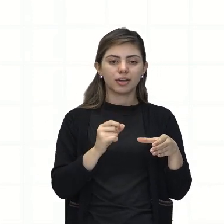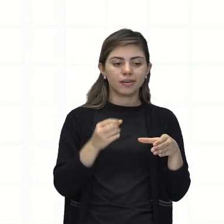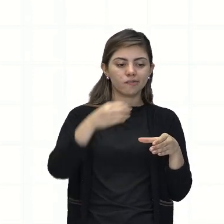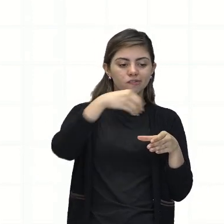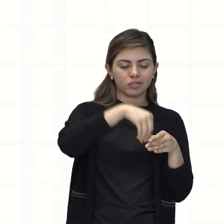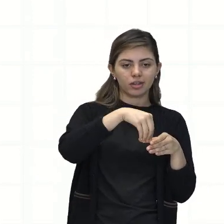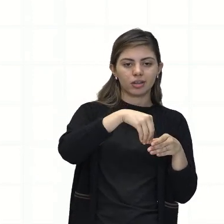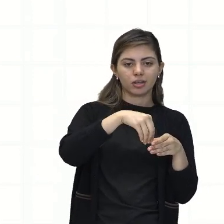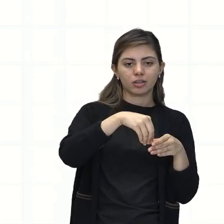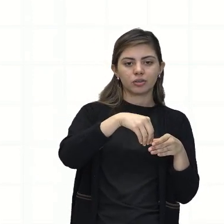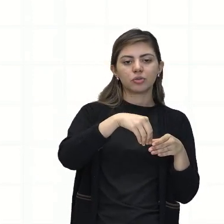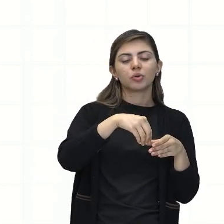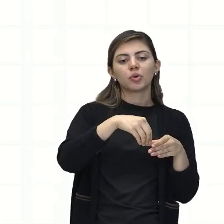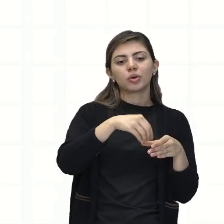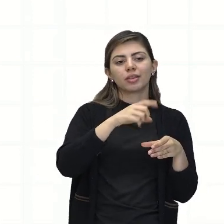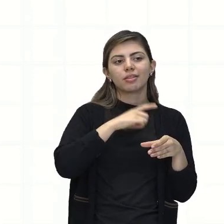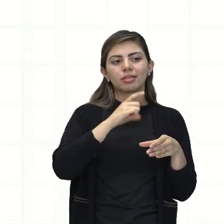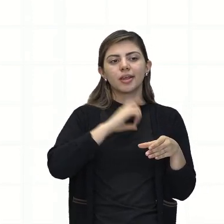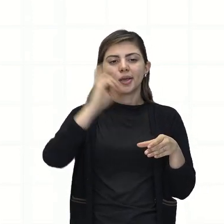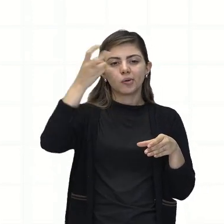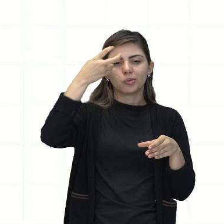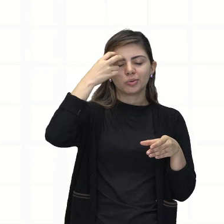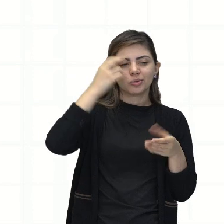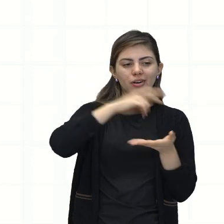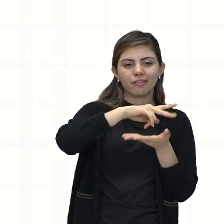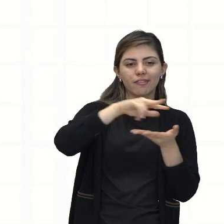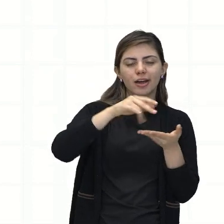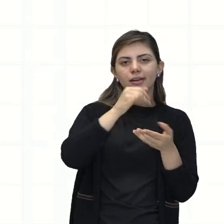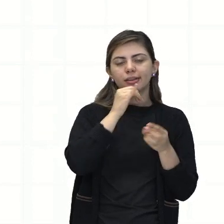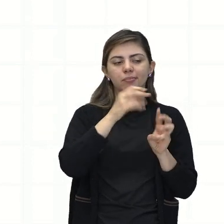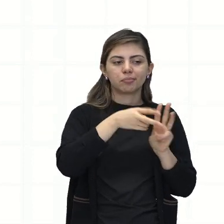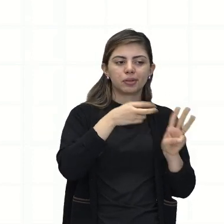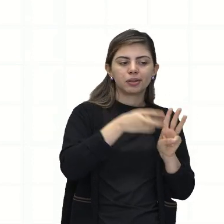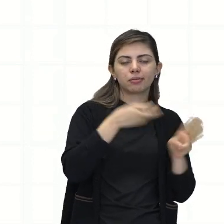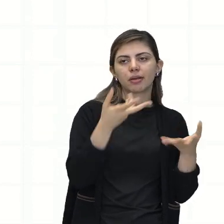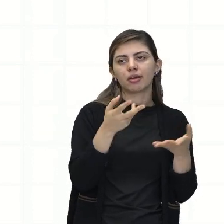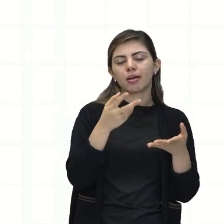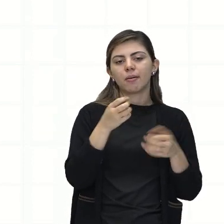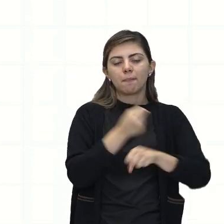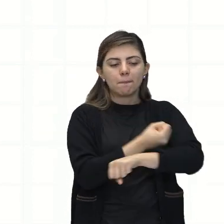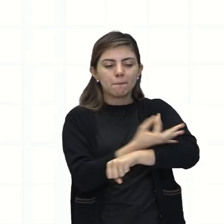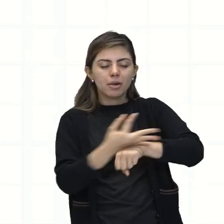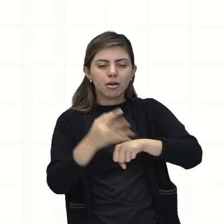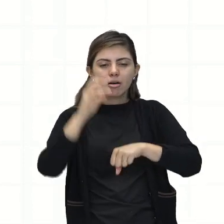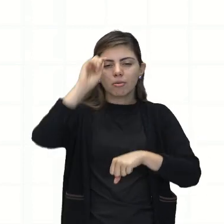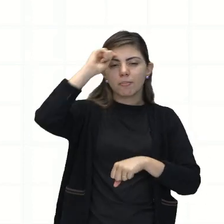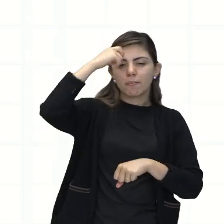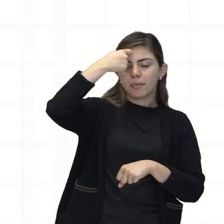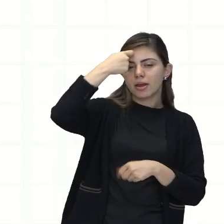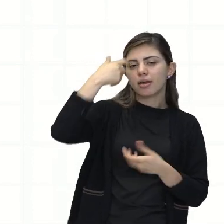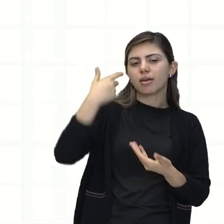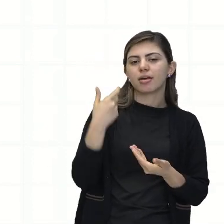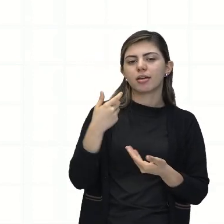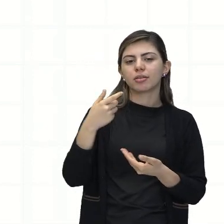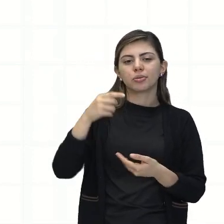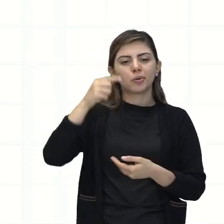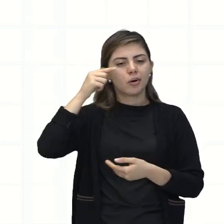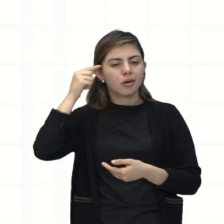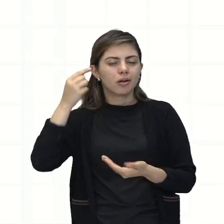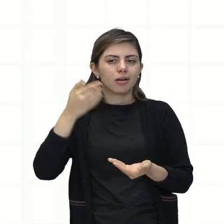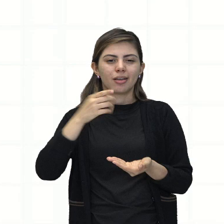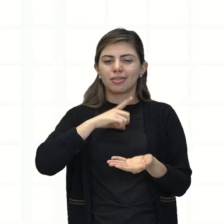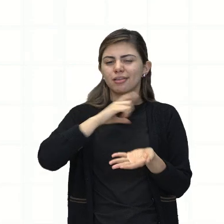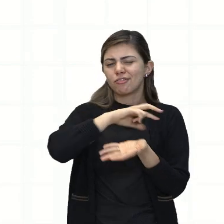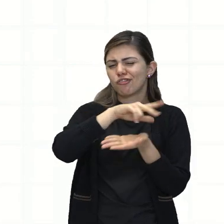diversidade étnica. Tem os indígenas, tem negros, tem brancos, tem asiáticos,